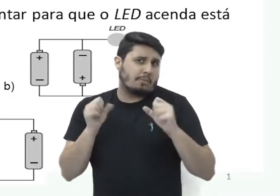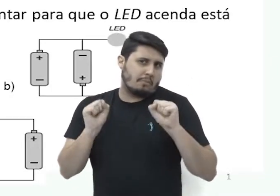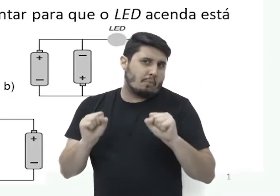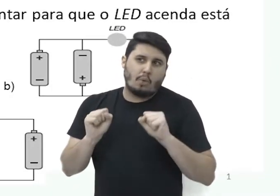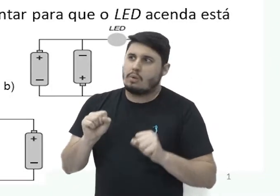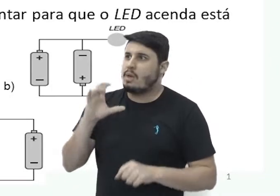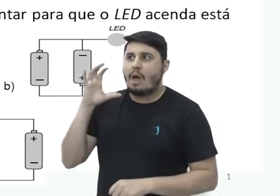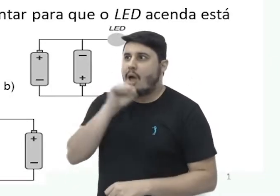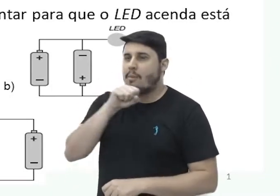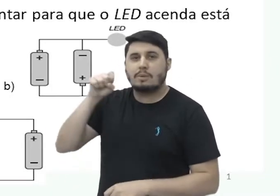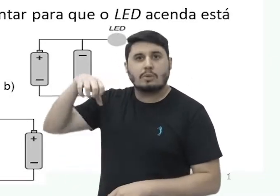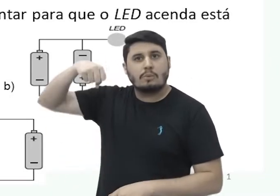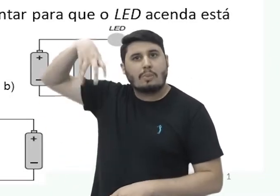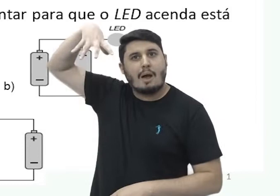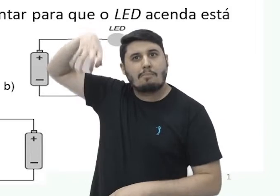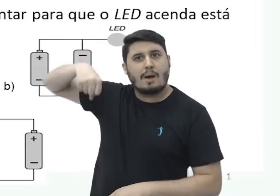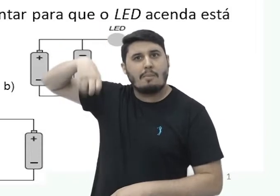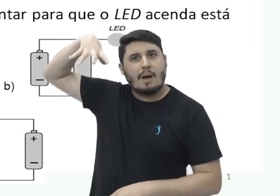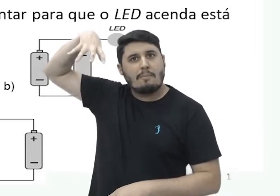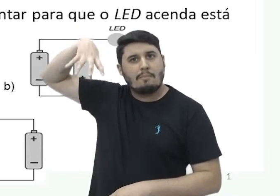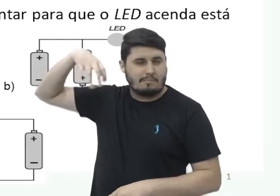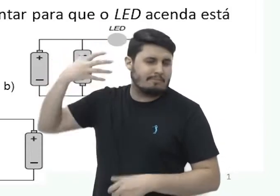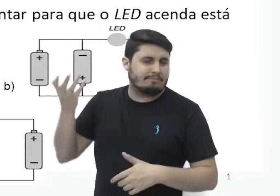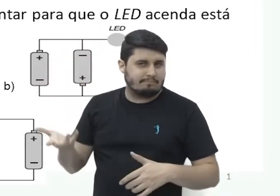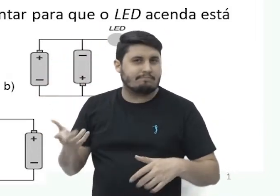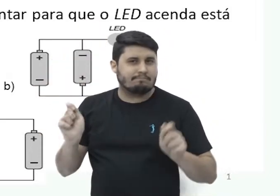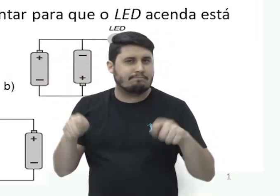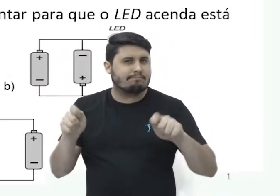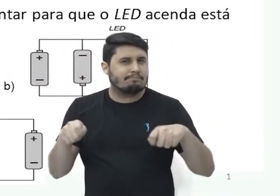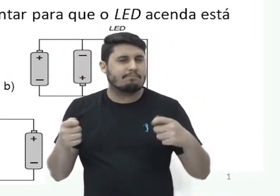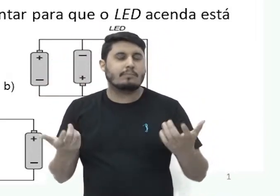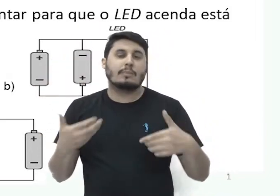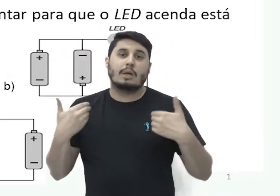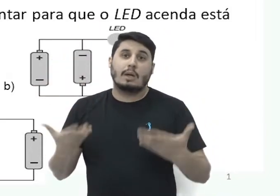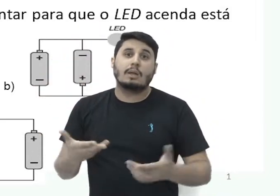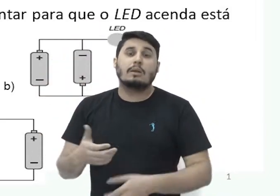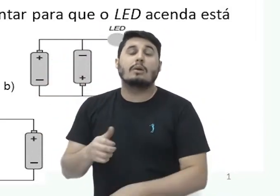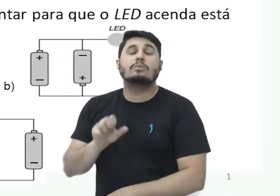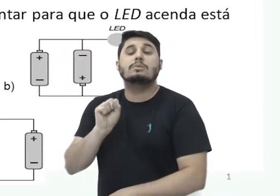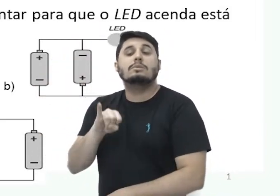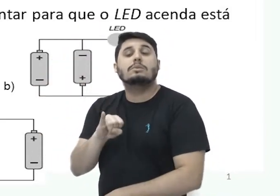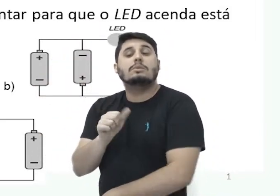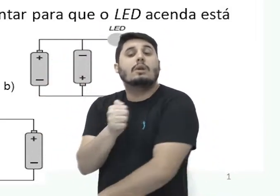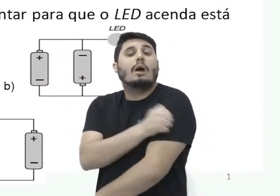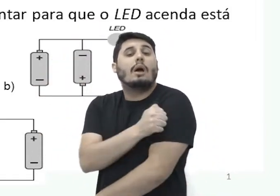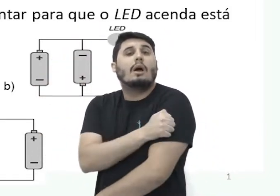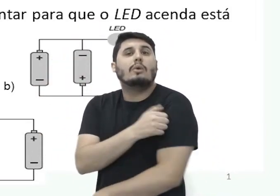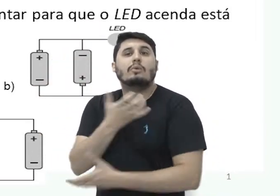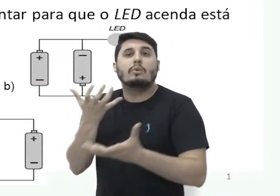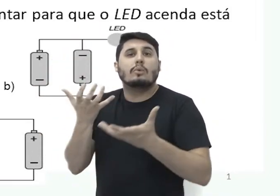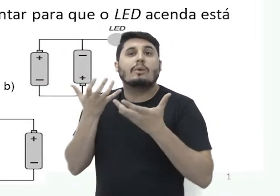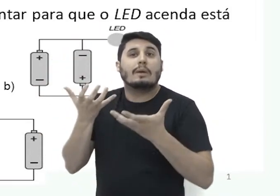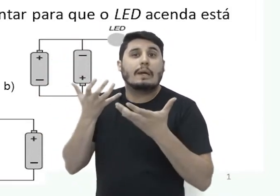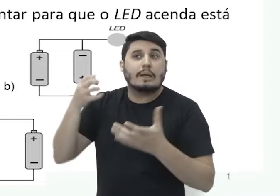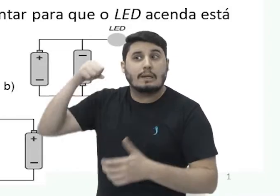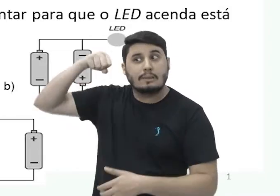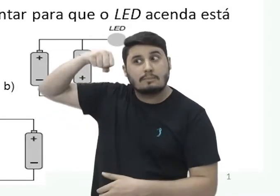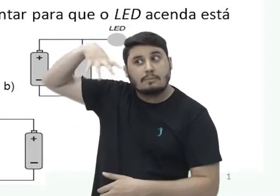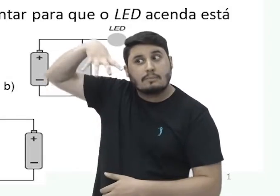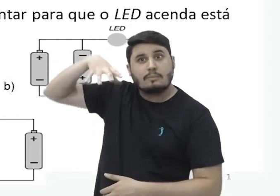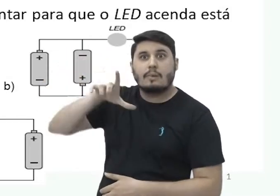circuito. Dentre os circuitos a seguir, aquele que o estudante pode montar para que o LED acenda